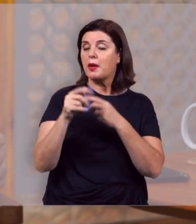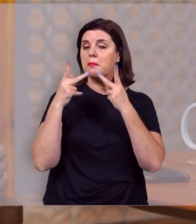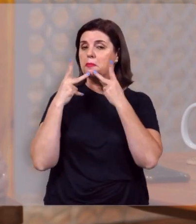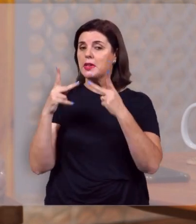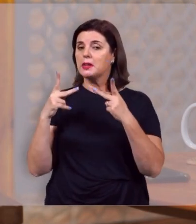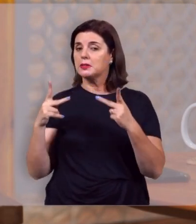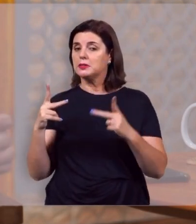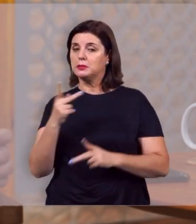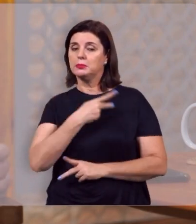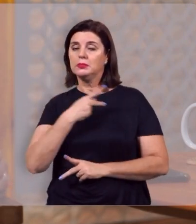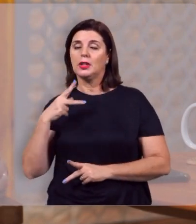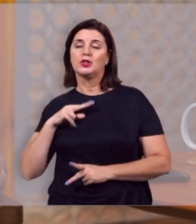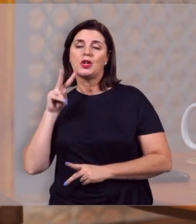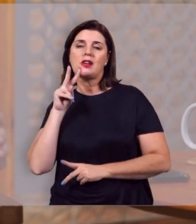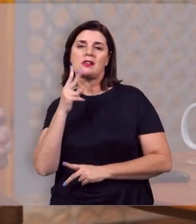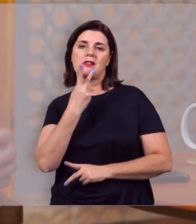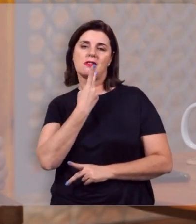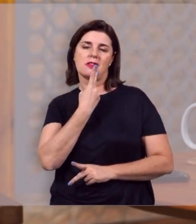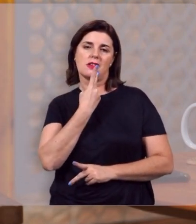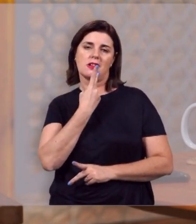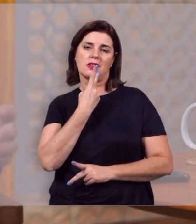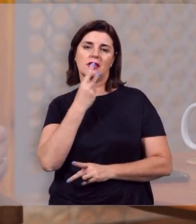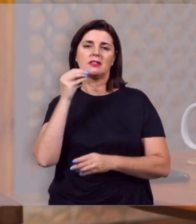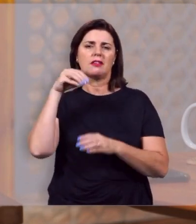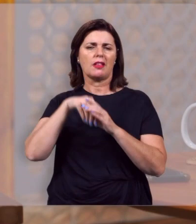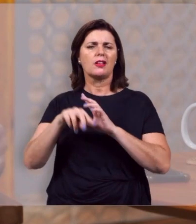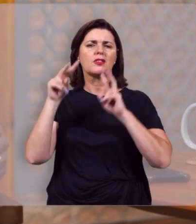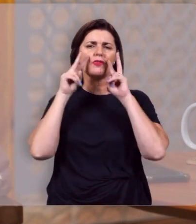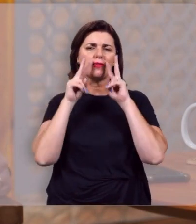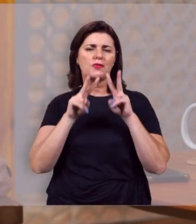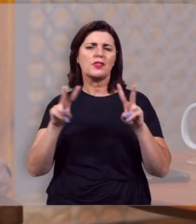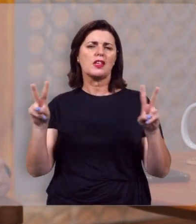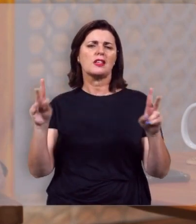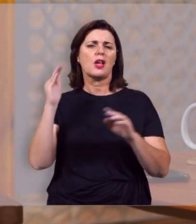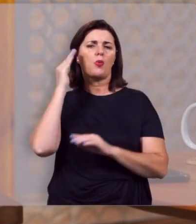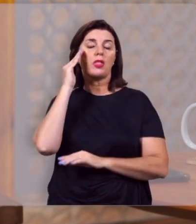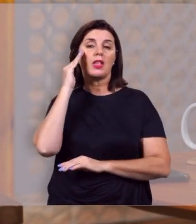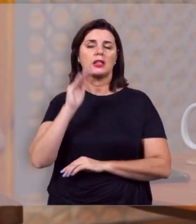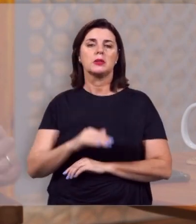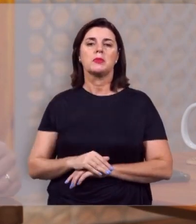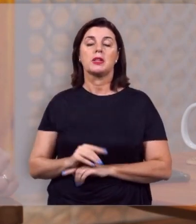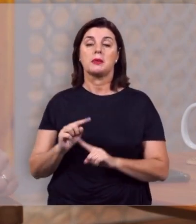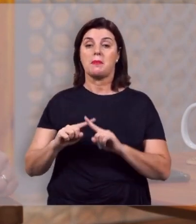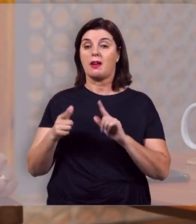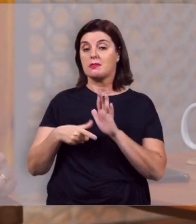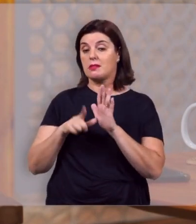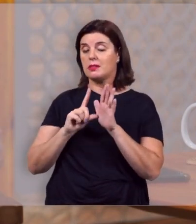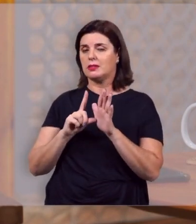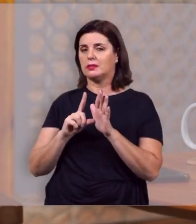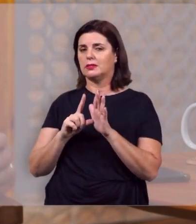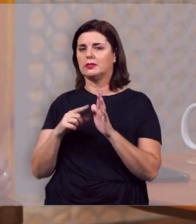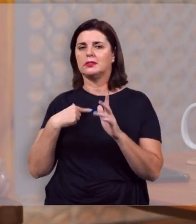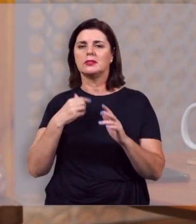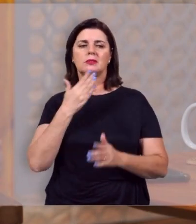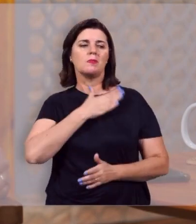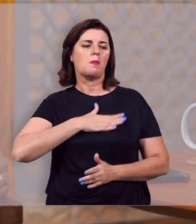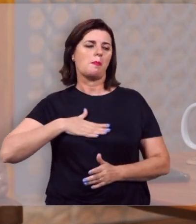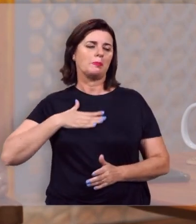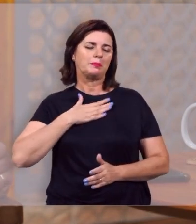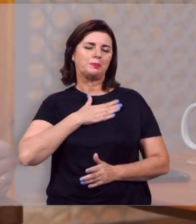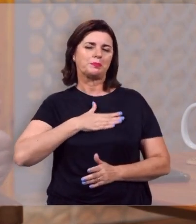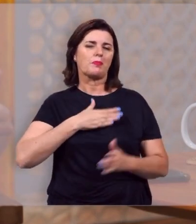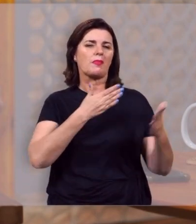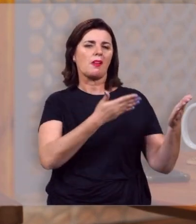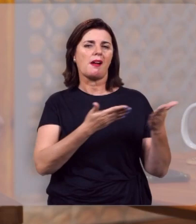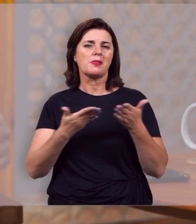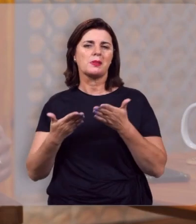a pregação do pastor Hernandes dentro dessa visão, desse entendimento, mas antes disso, eu tenho aqui o